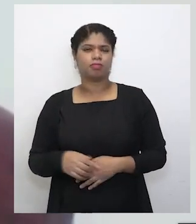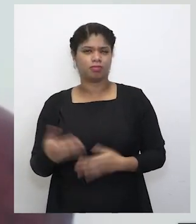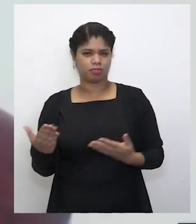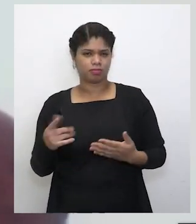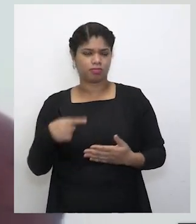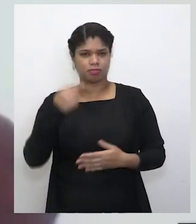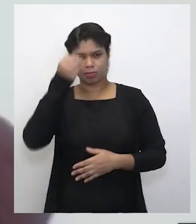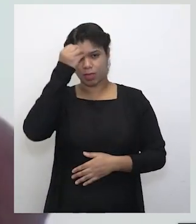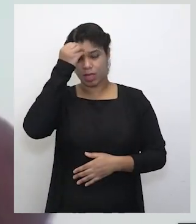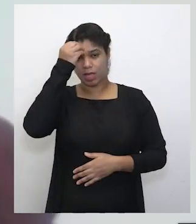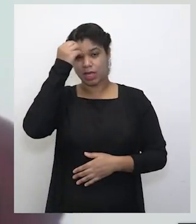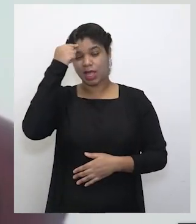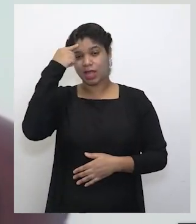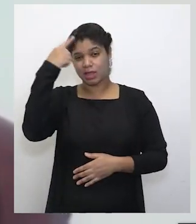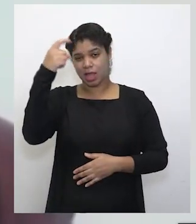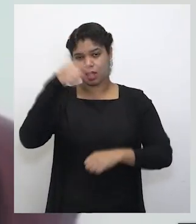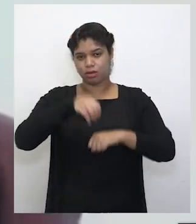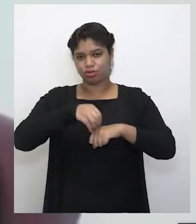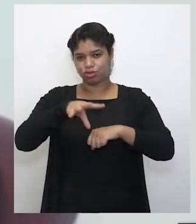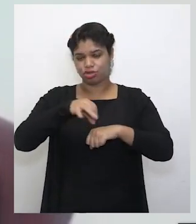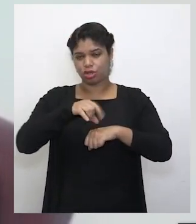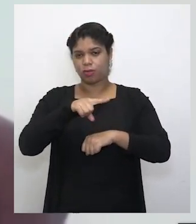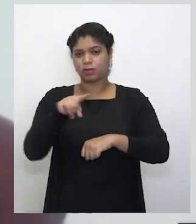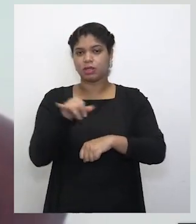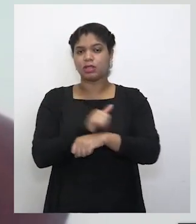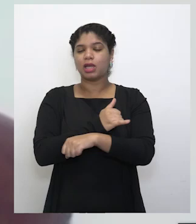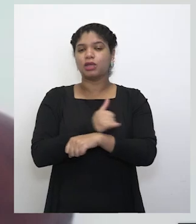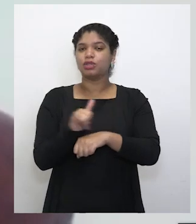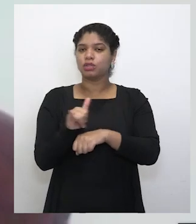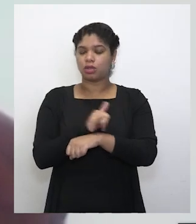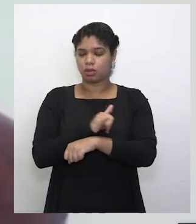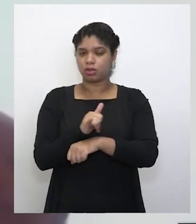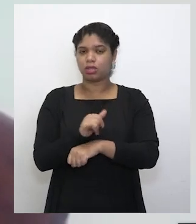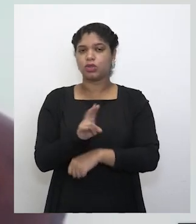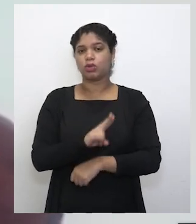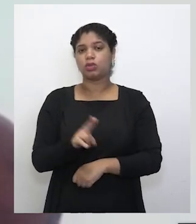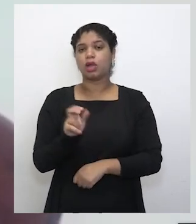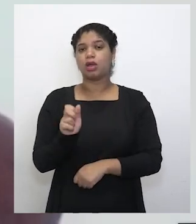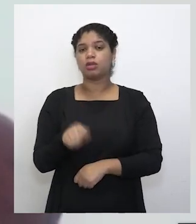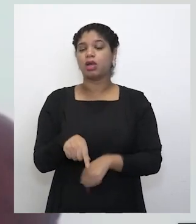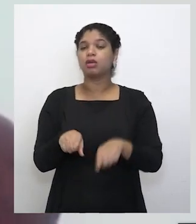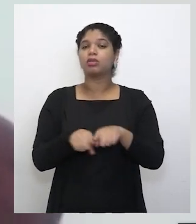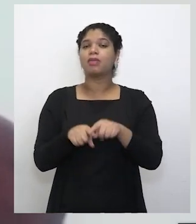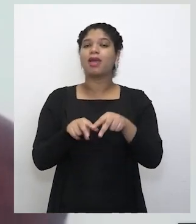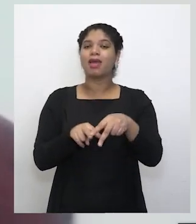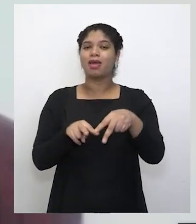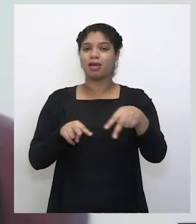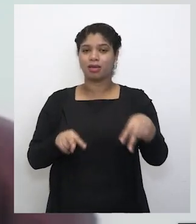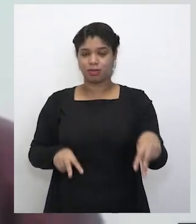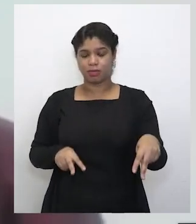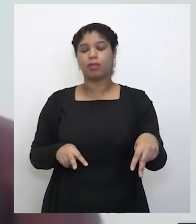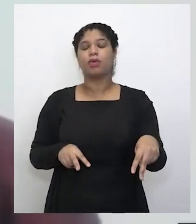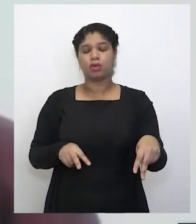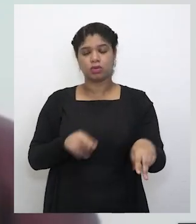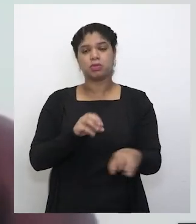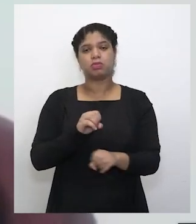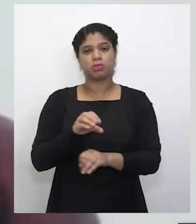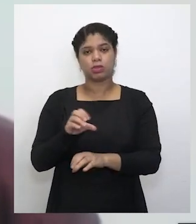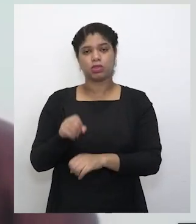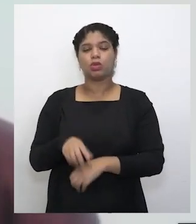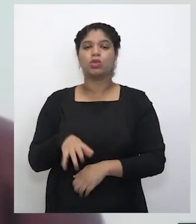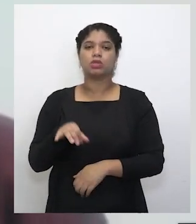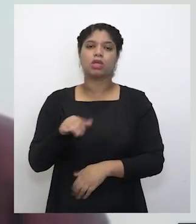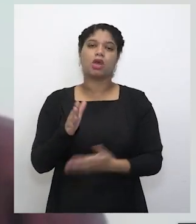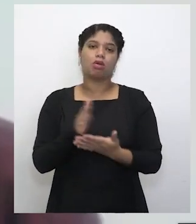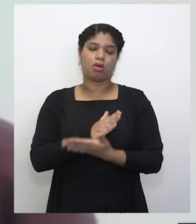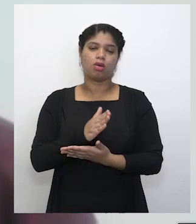está lançando aqui também são possíveis no ensino remoto, para as crianças que tiverem à distância,